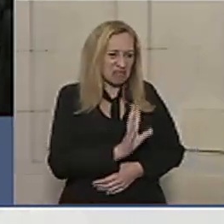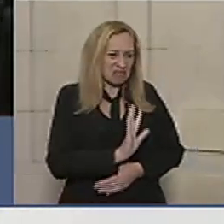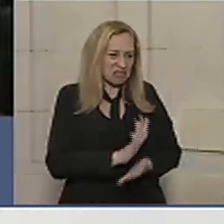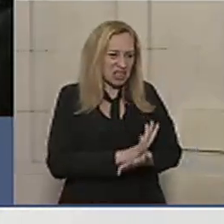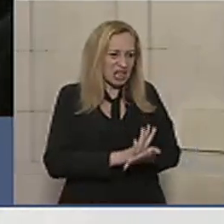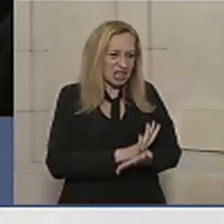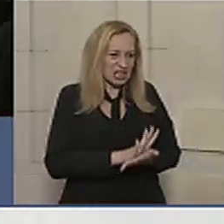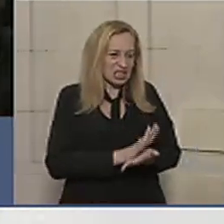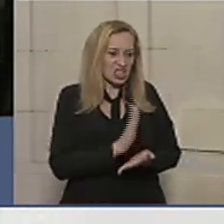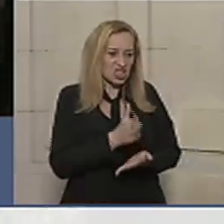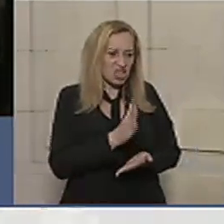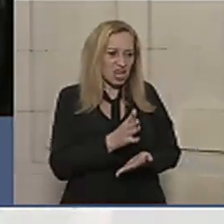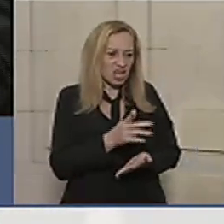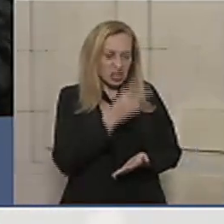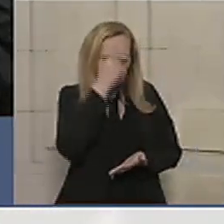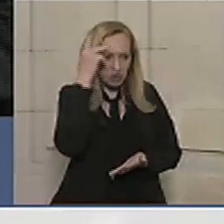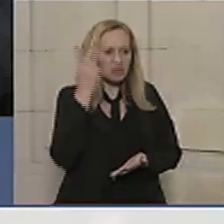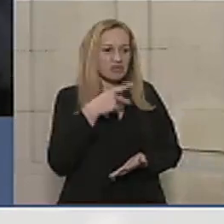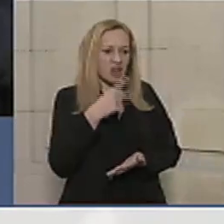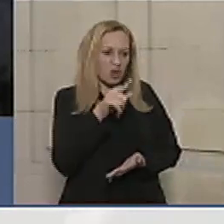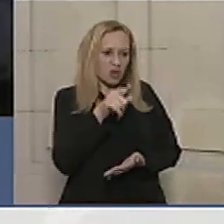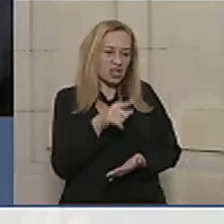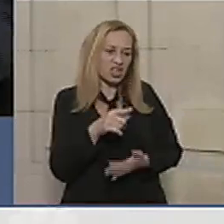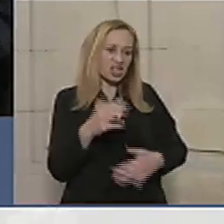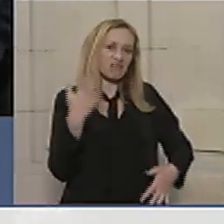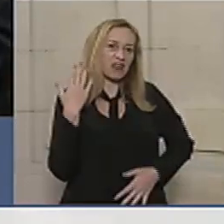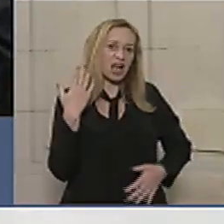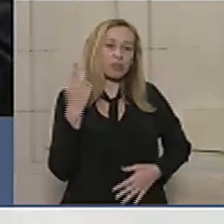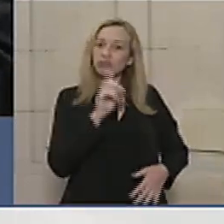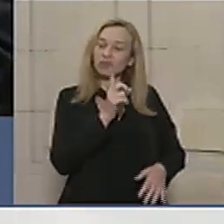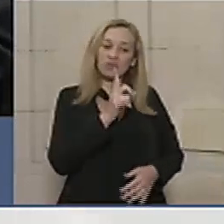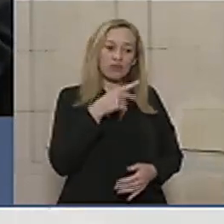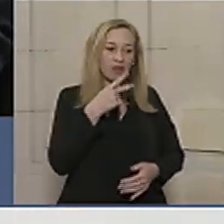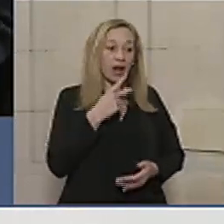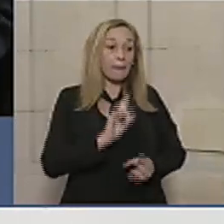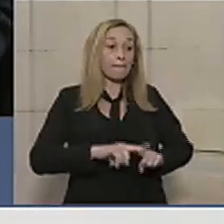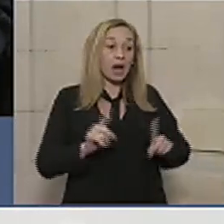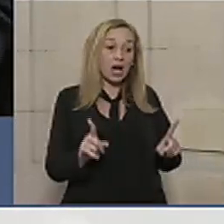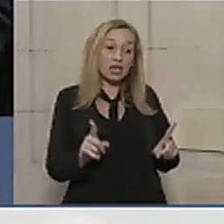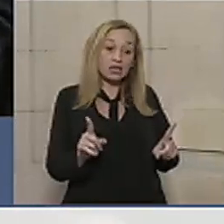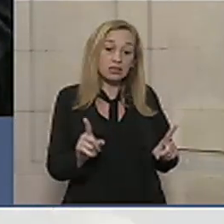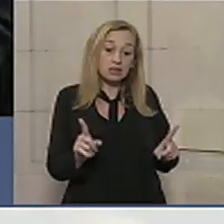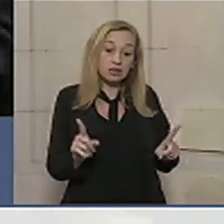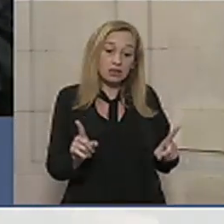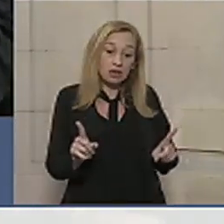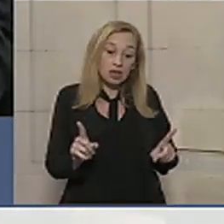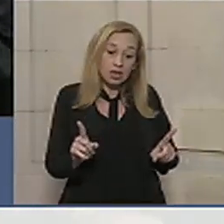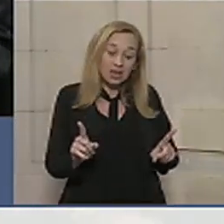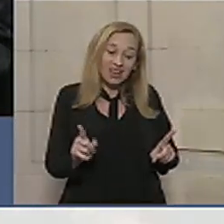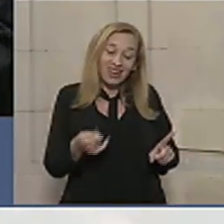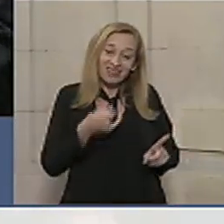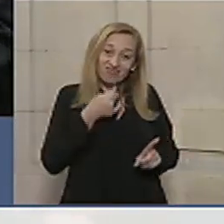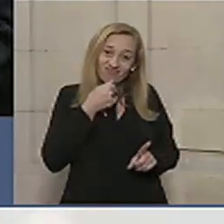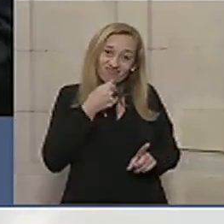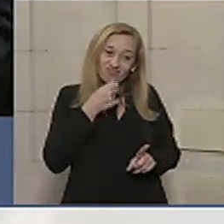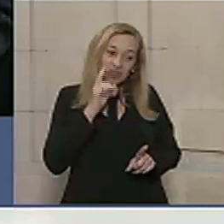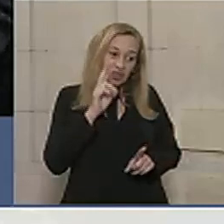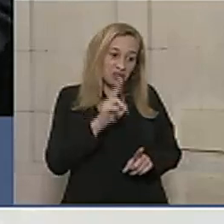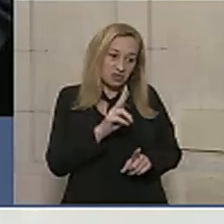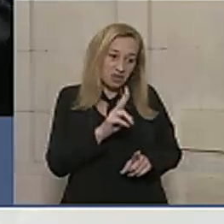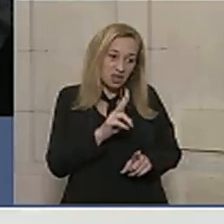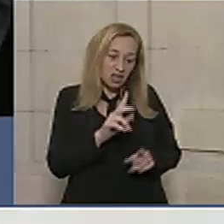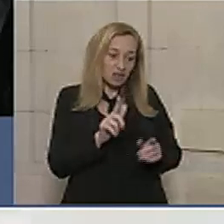PSOL me recriminou ontem, que eu chamo todo mundo de vagabundo, então não vou mais chamar. Mas é lamentável a gente ver